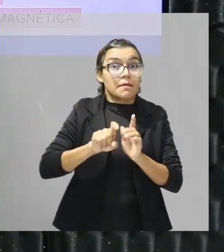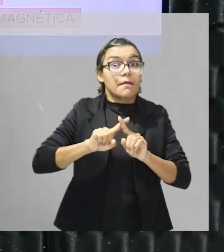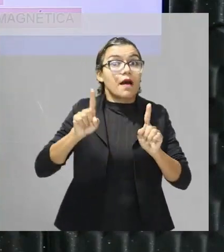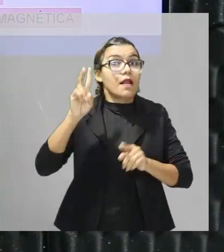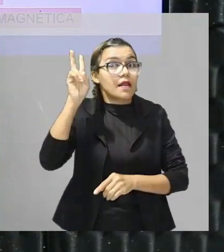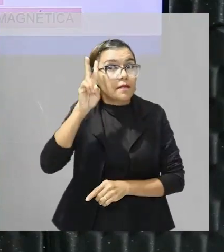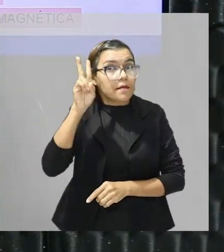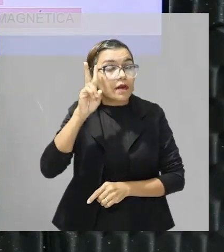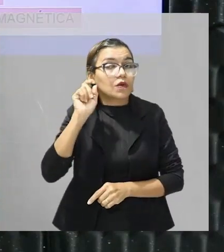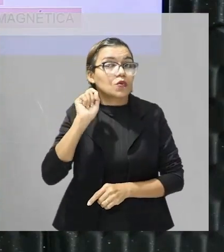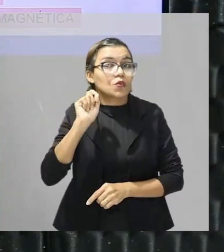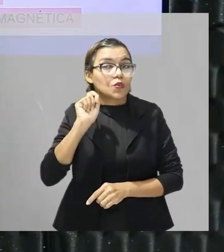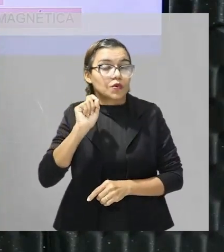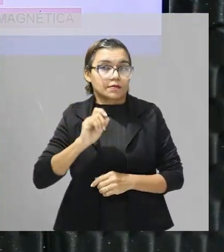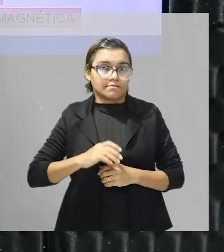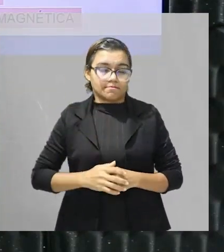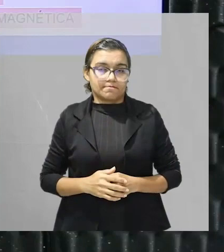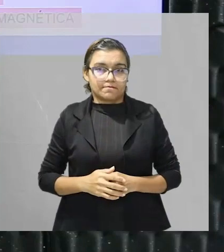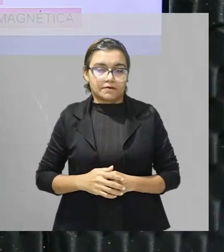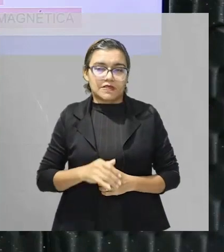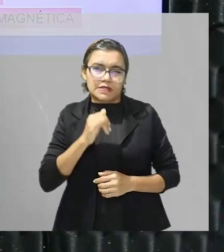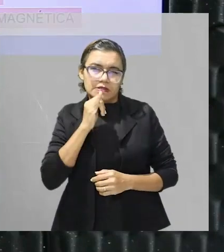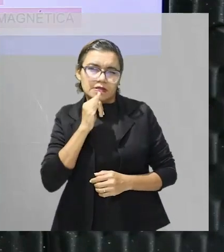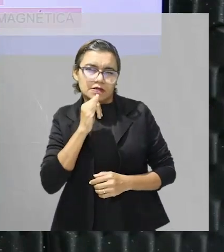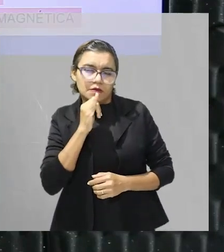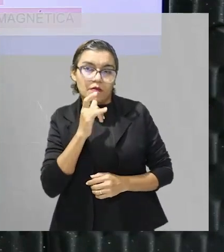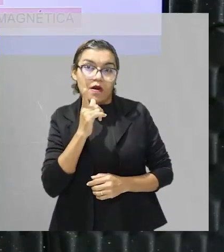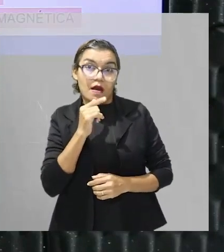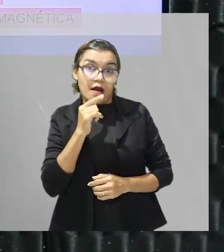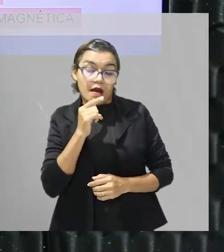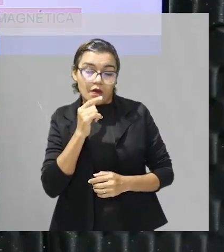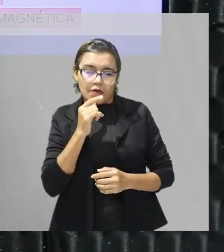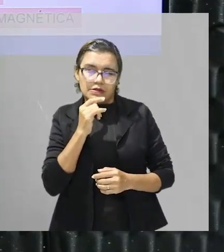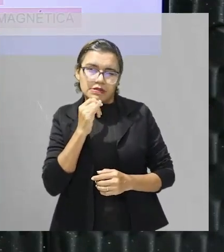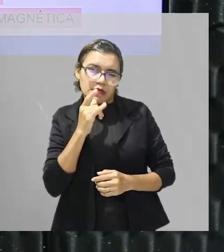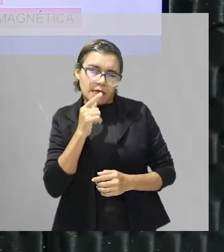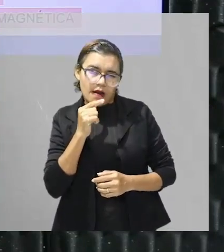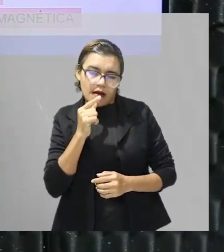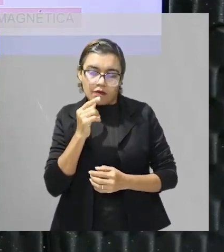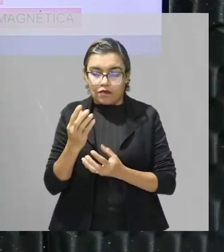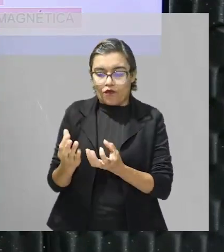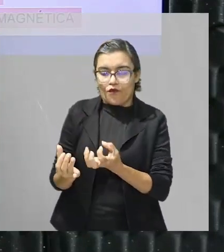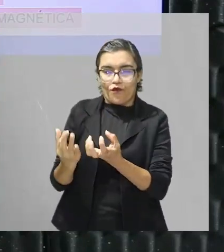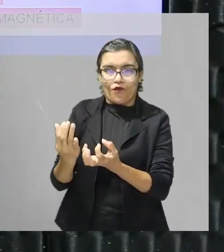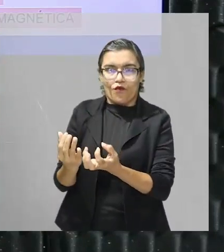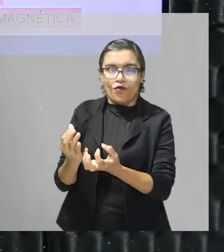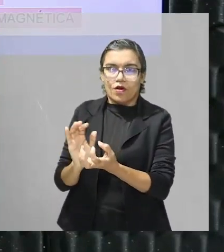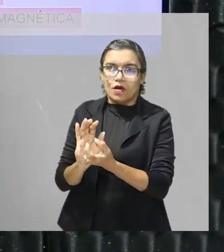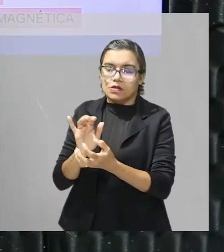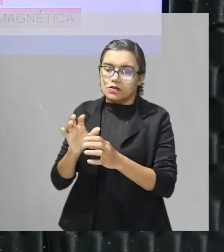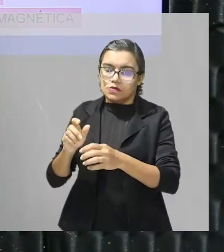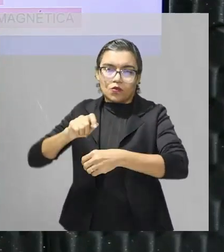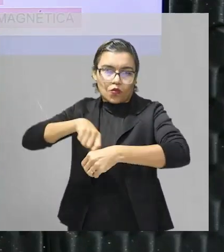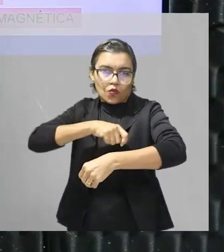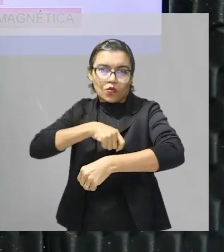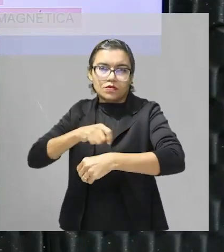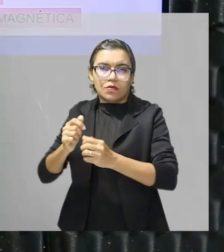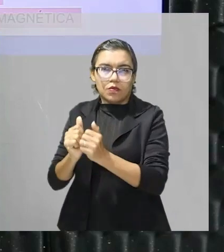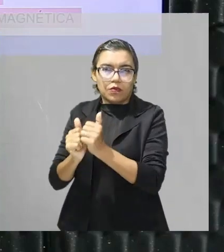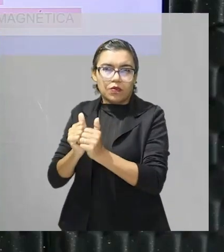que é uma parte dessa água né atingiu a chama então nessa água nós temos o